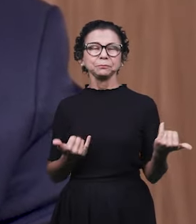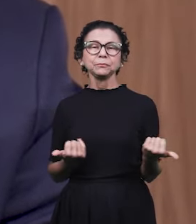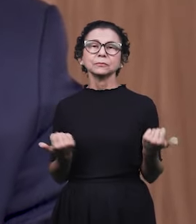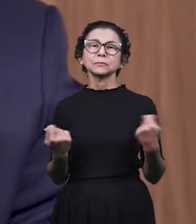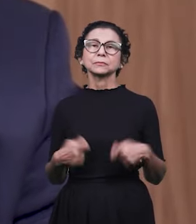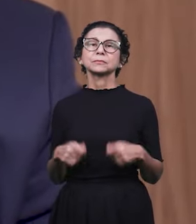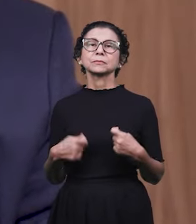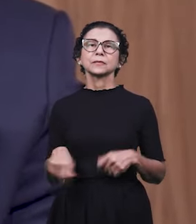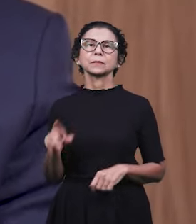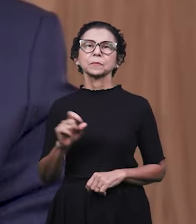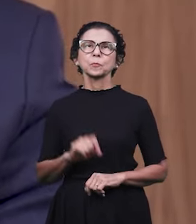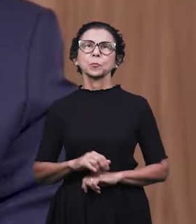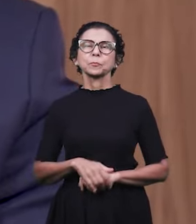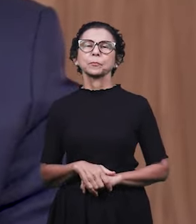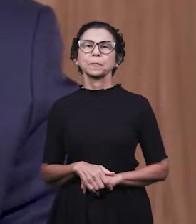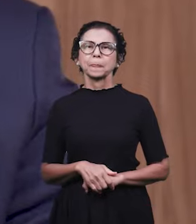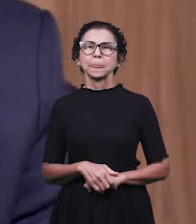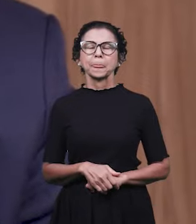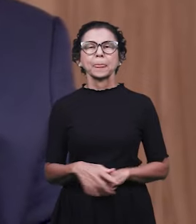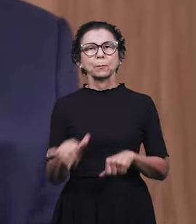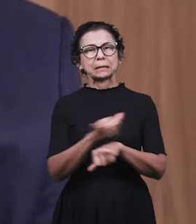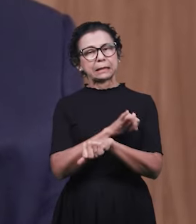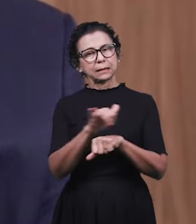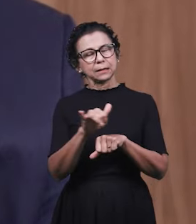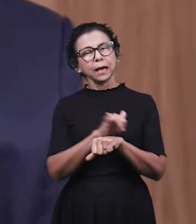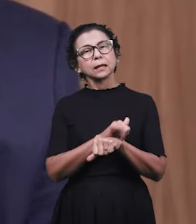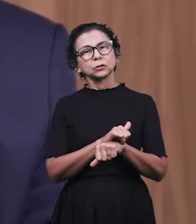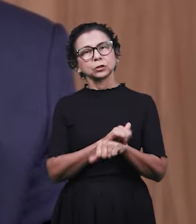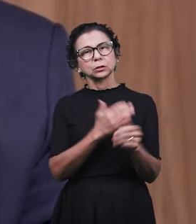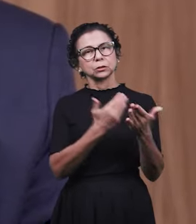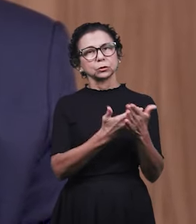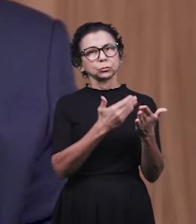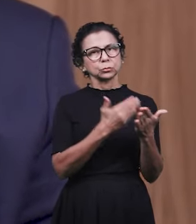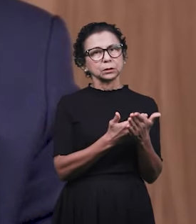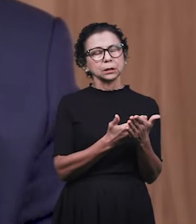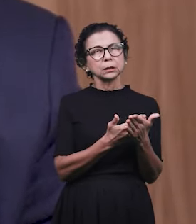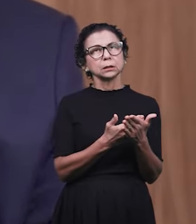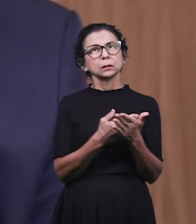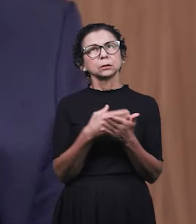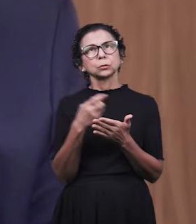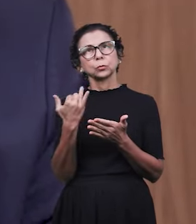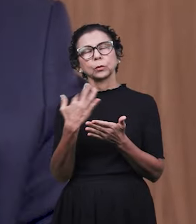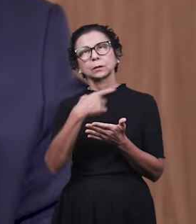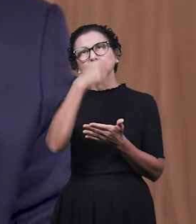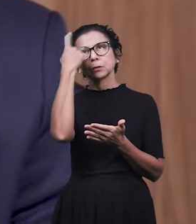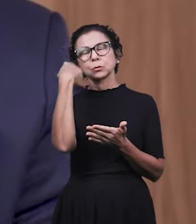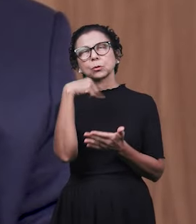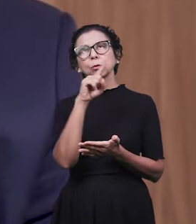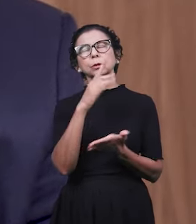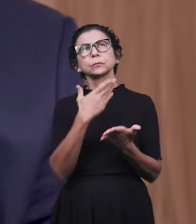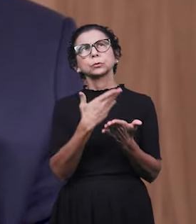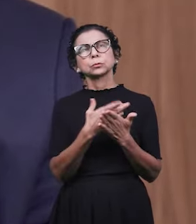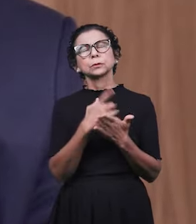precisa ter o quê? Um método de estudo. Eu vou estudar tantas horas por dia, eu consigo estudar mais, estude mais.